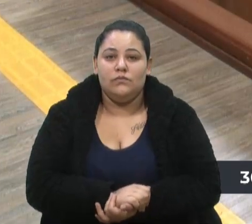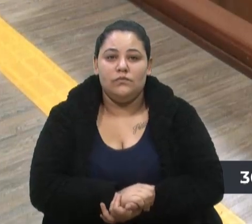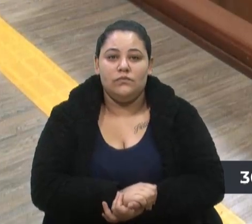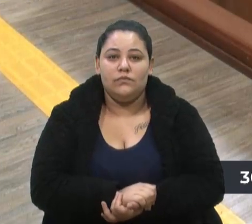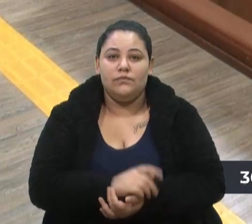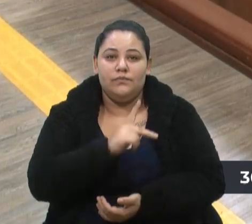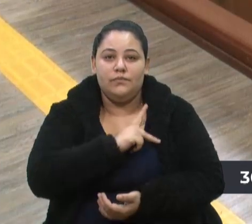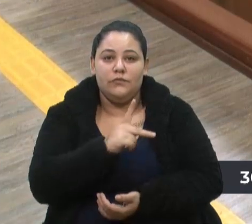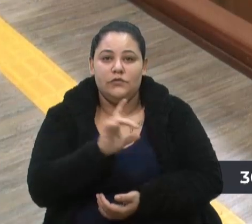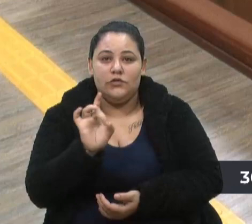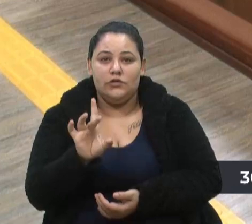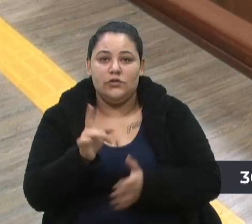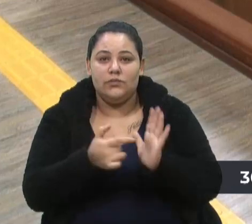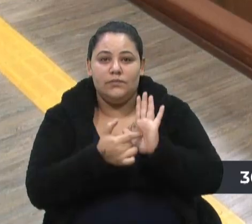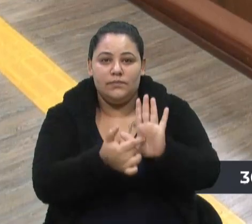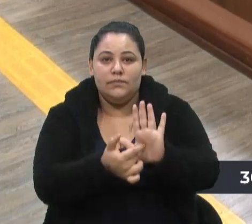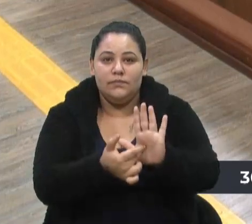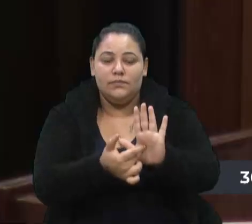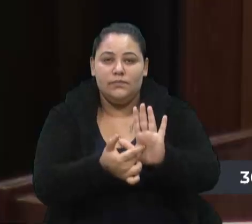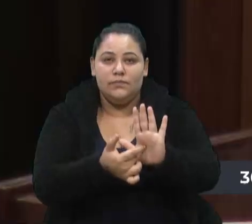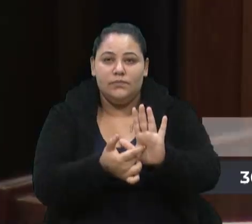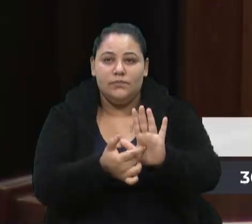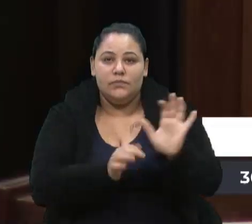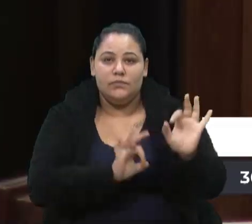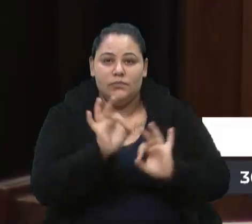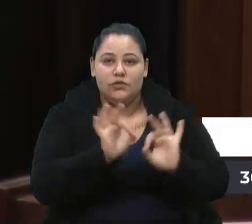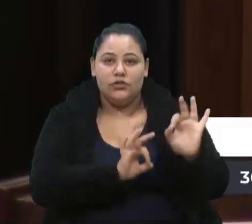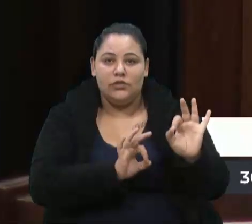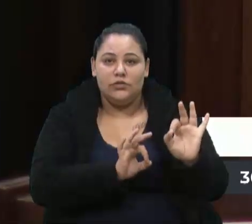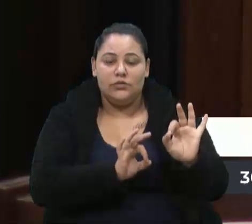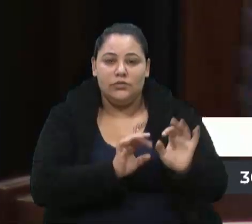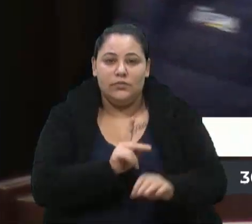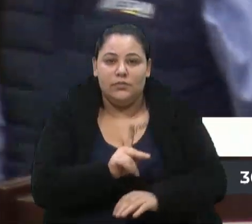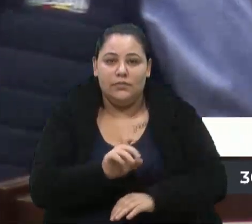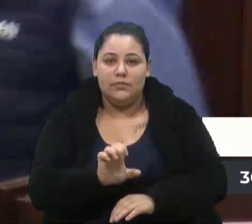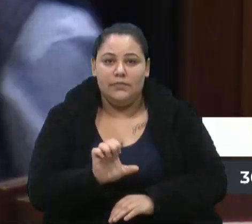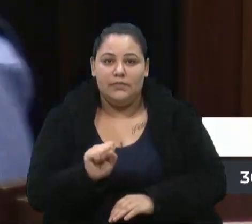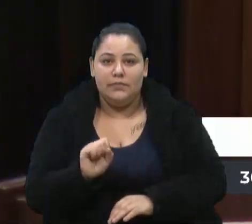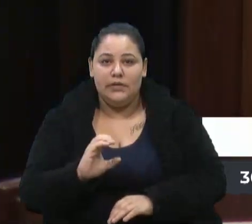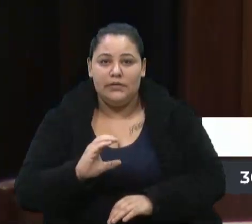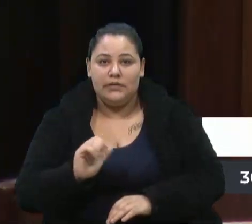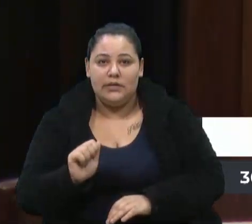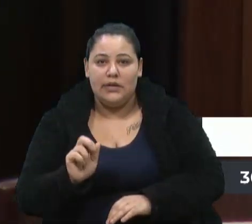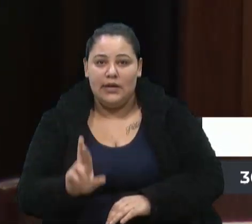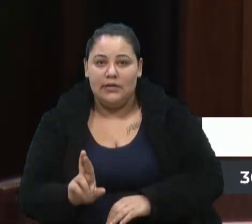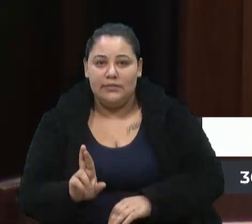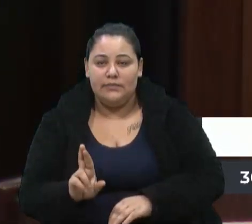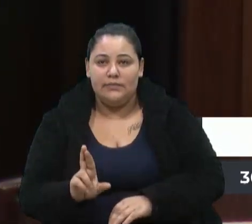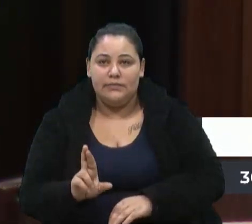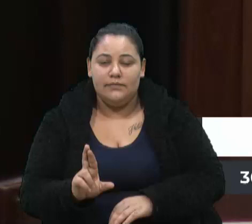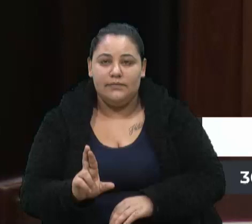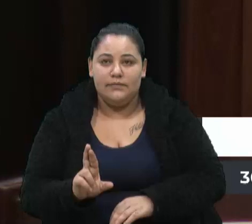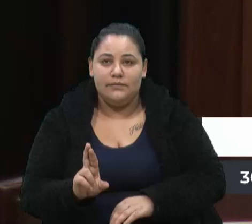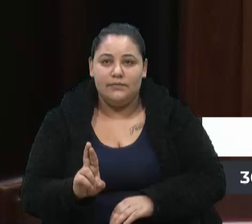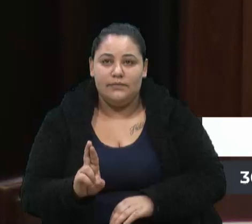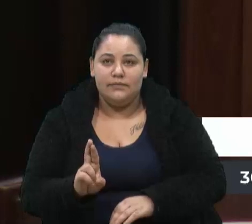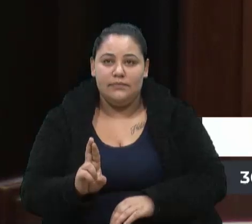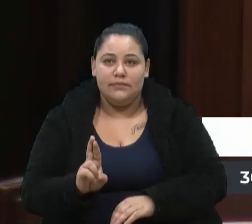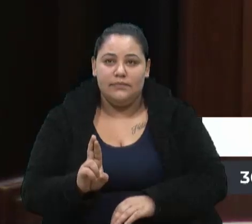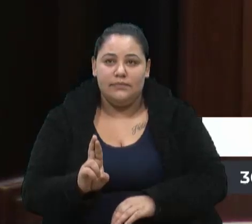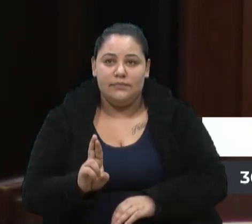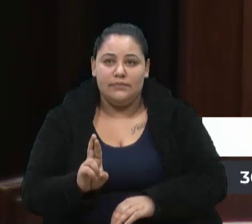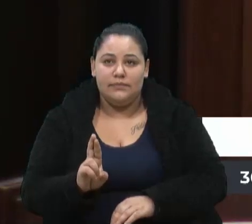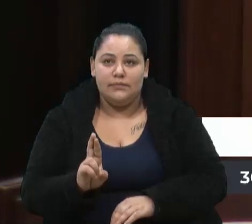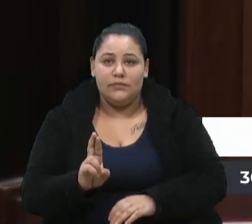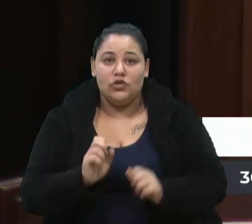senhor presidente só para fazer um destaque ao Projeto Pescar São José é um projeto pescar